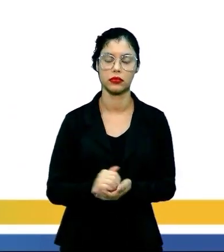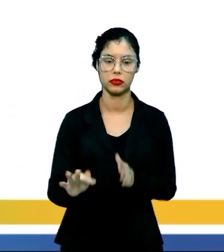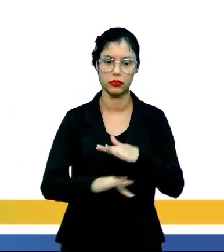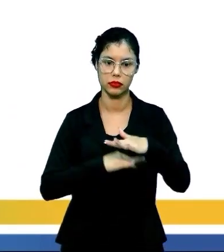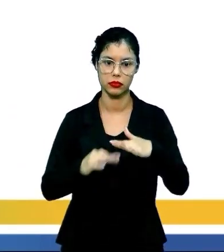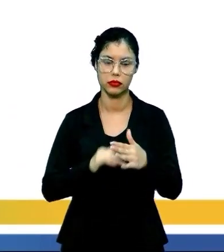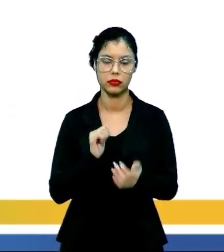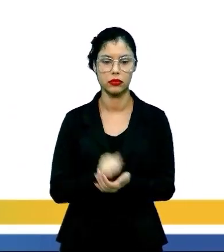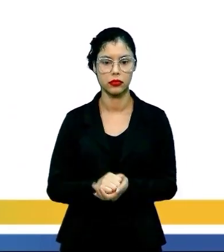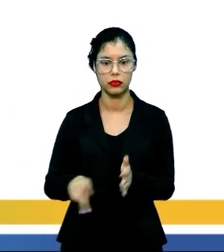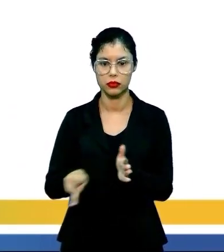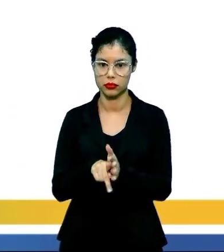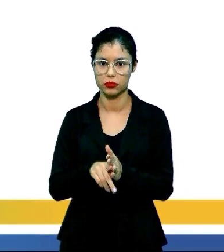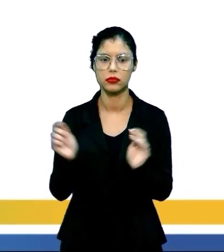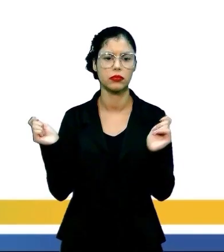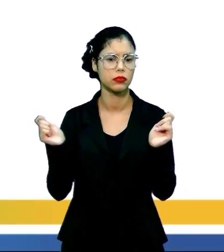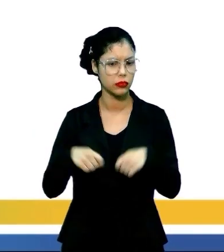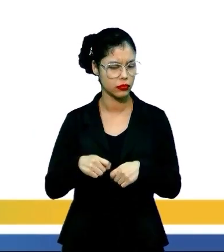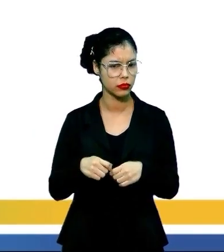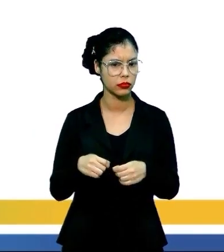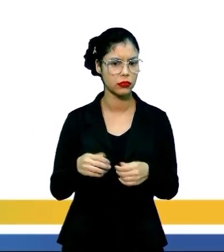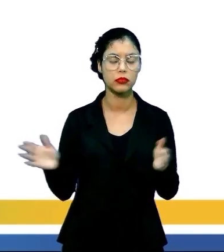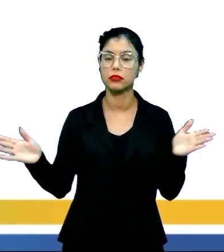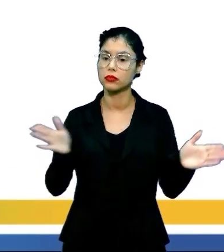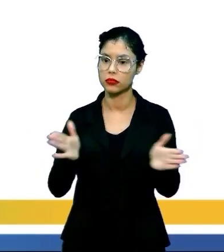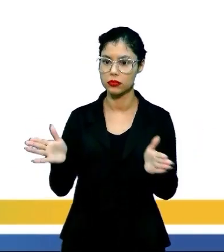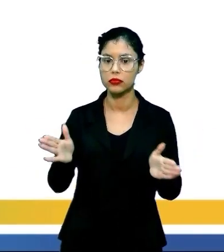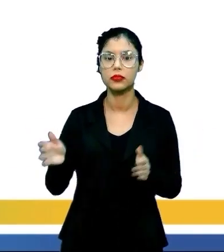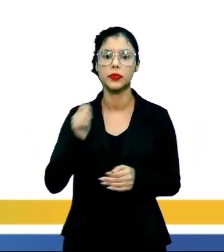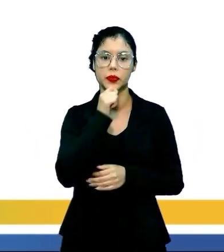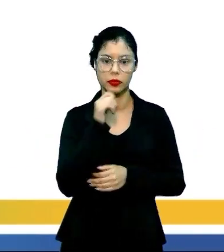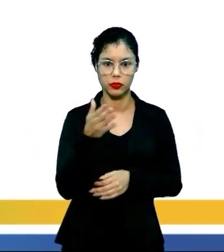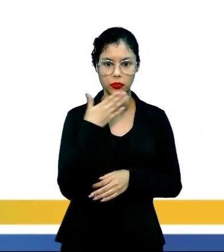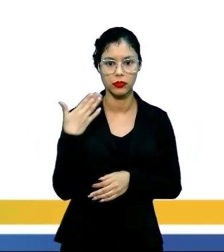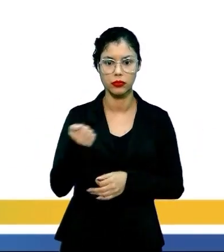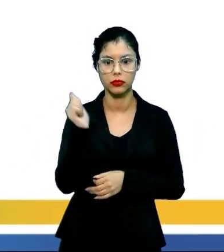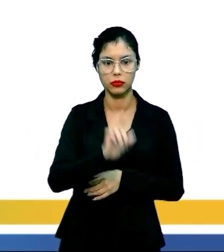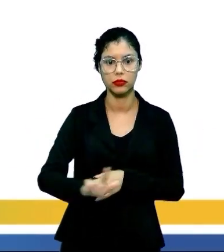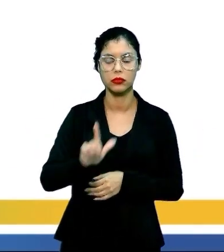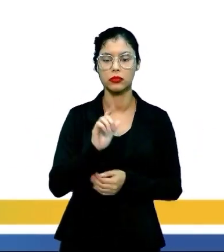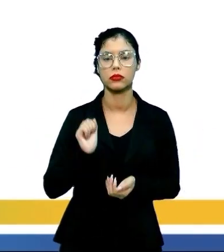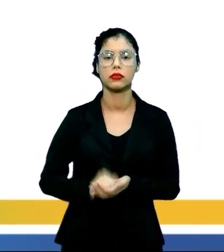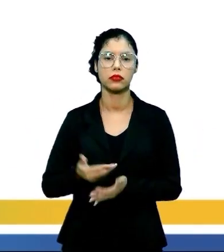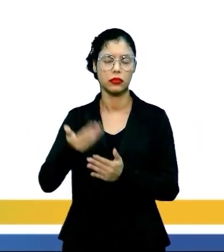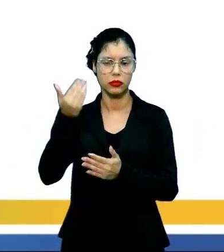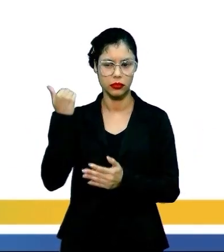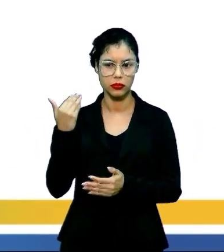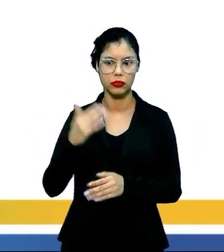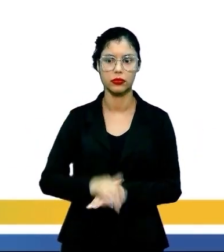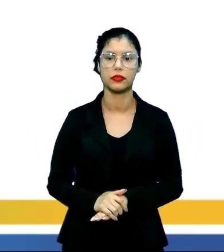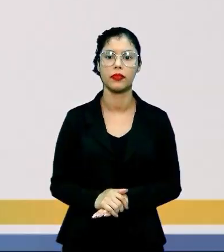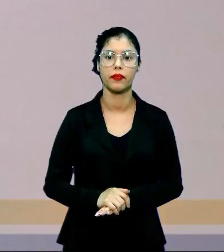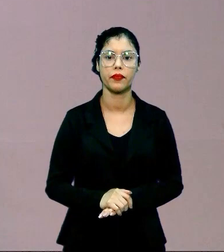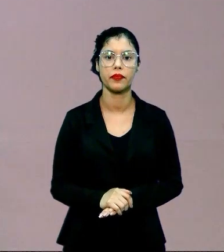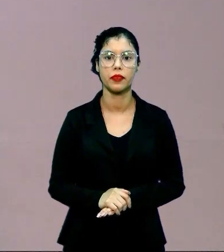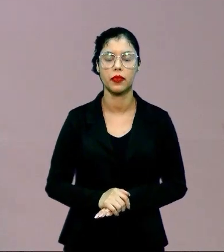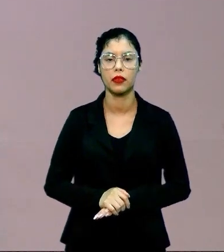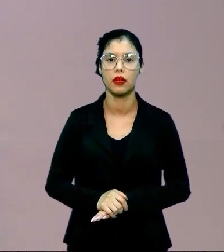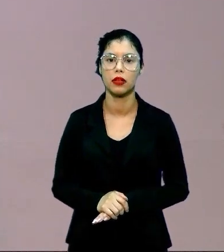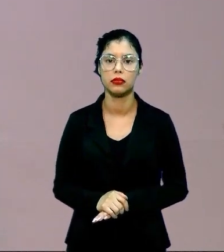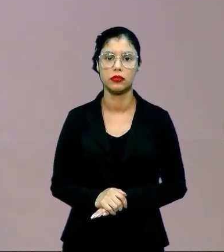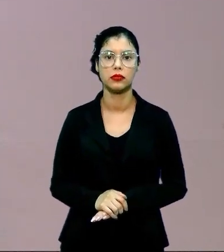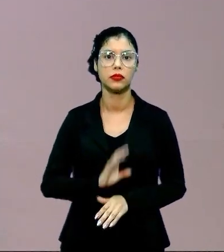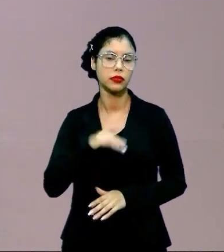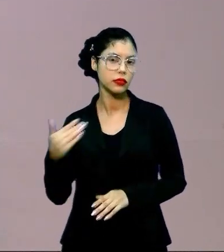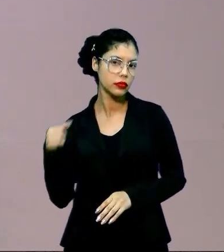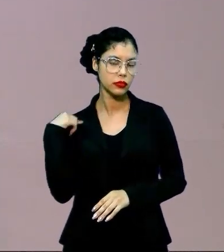educação formal erudita, o que lhe possibilitou o acesso ao melhor da literatura e de sua época. Quando a gente